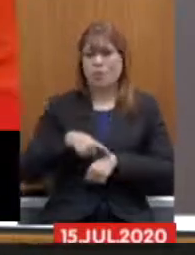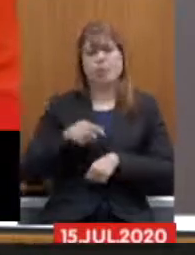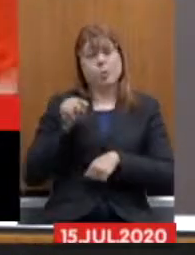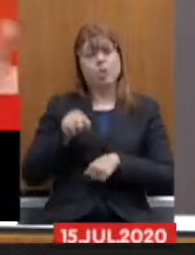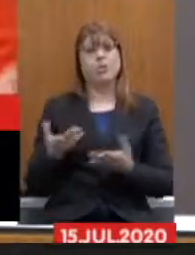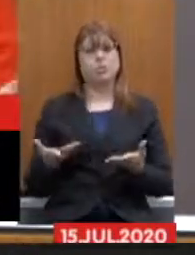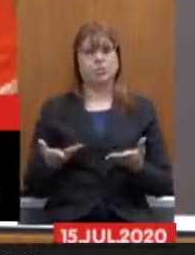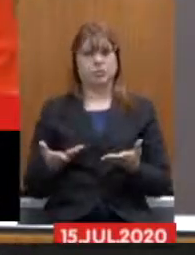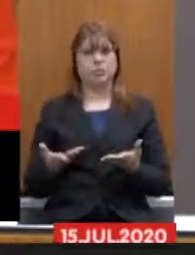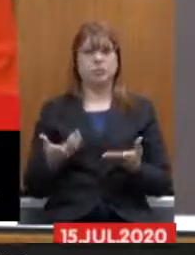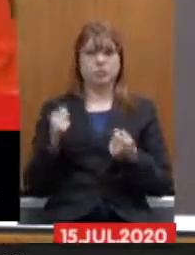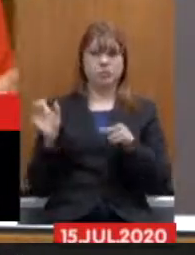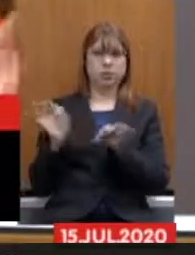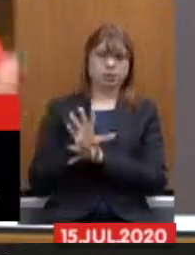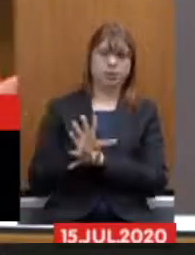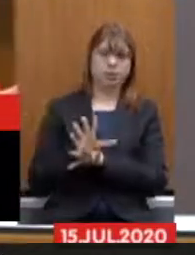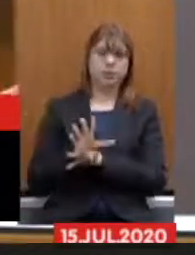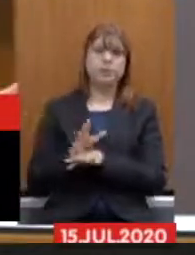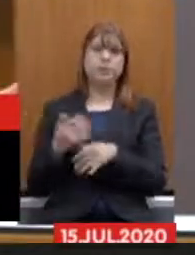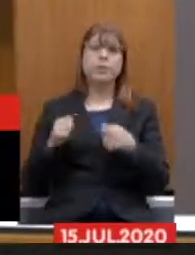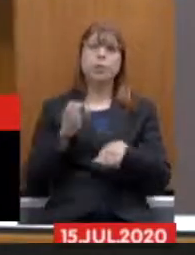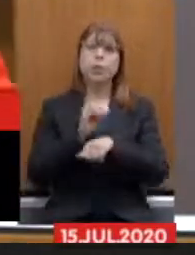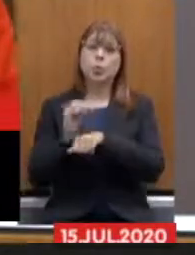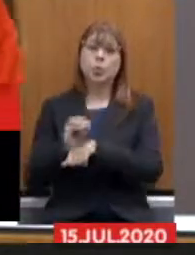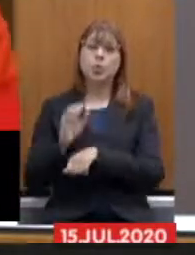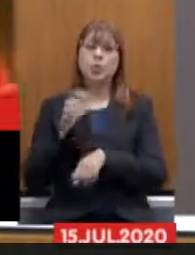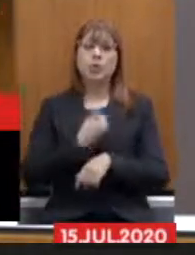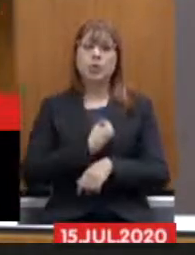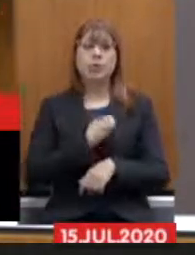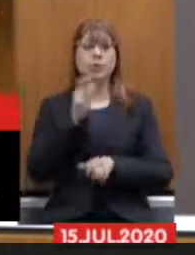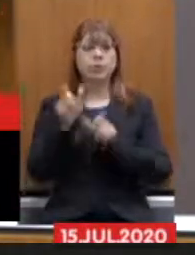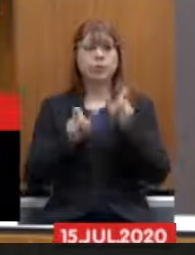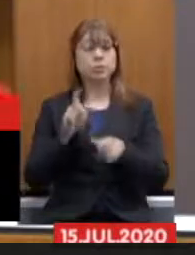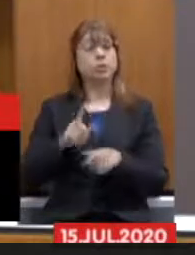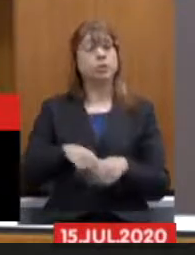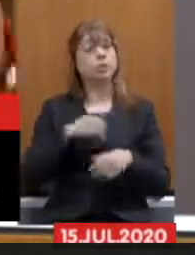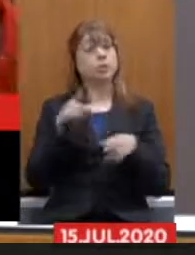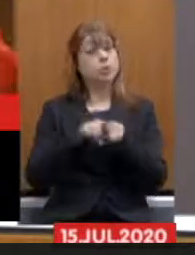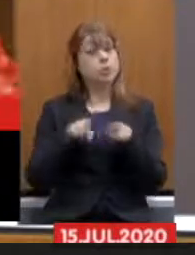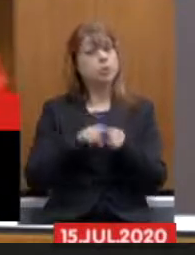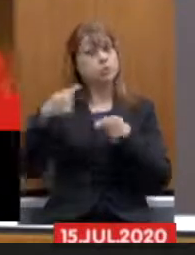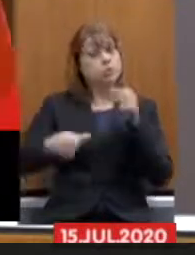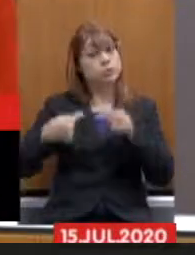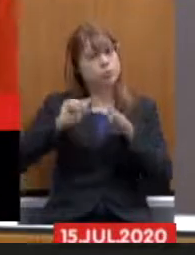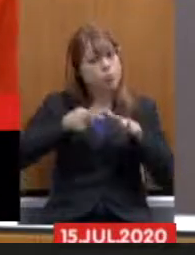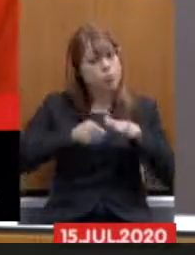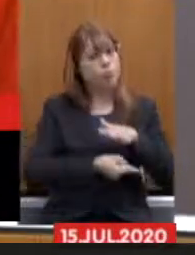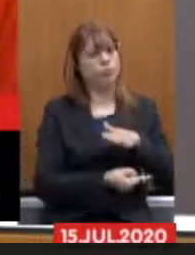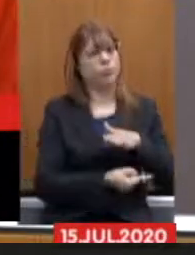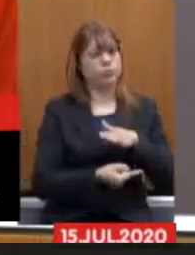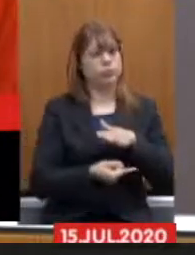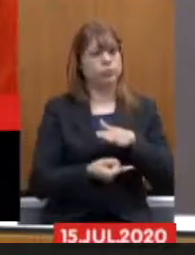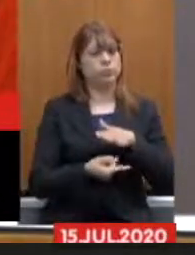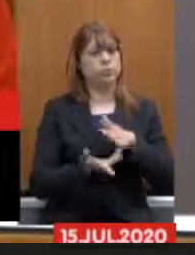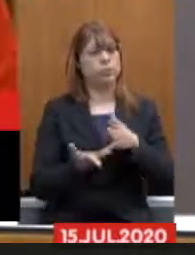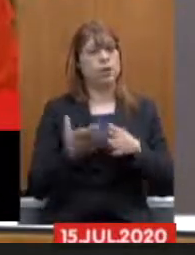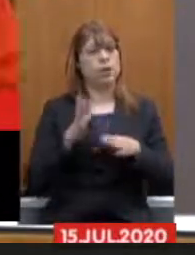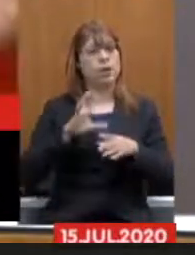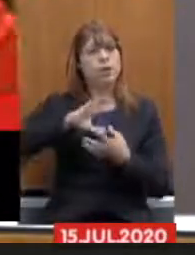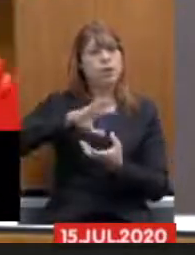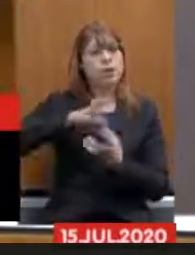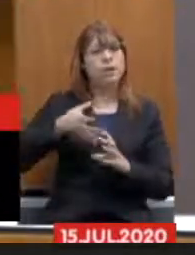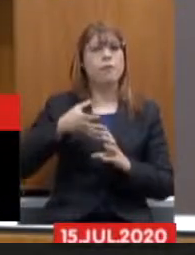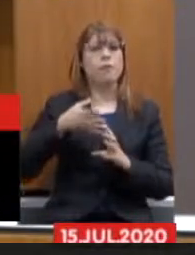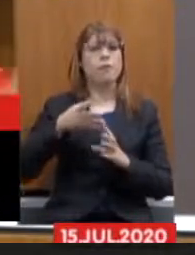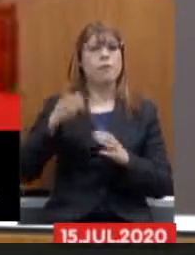acho que era é da vida das pessoas e o segundo momento era um debate em profundidade de uma reforma tributária do governo